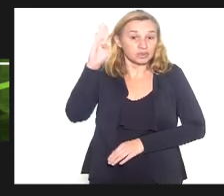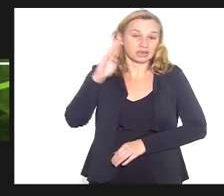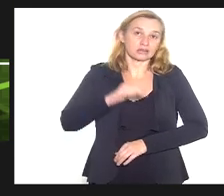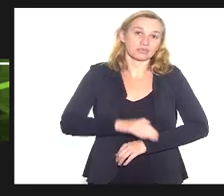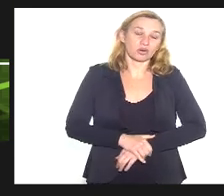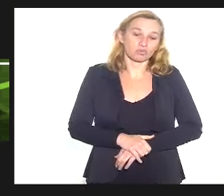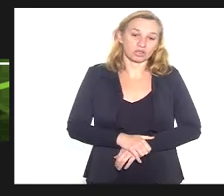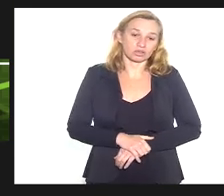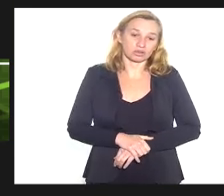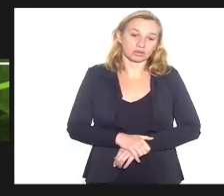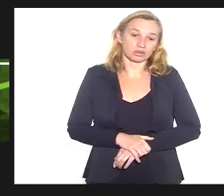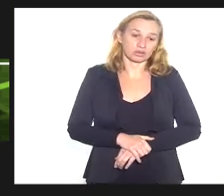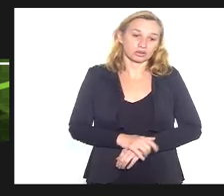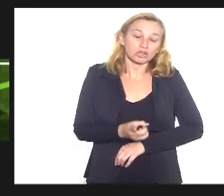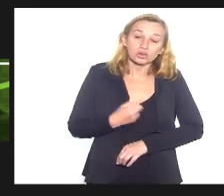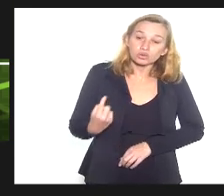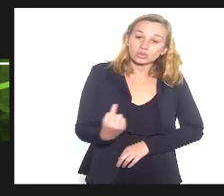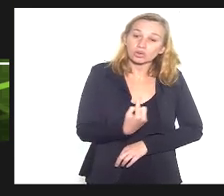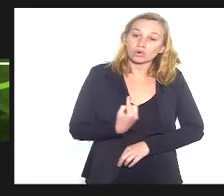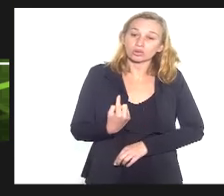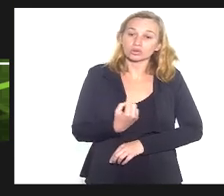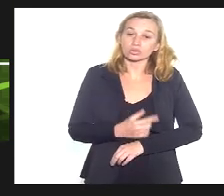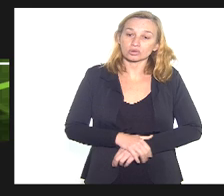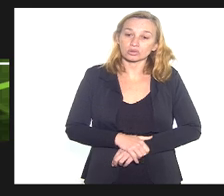principalmente do nosso norte